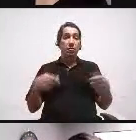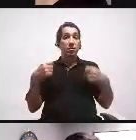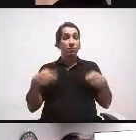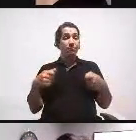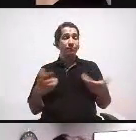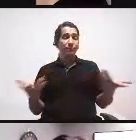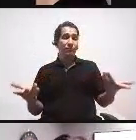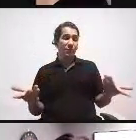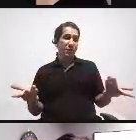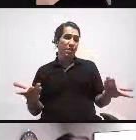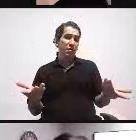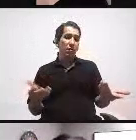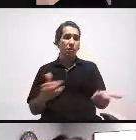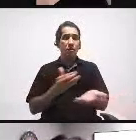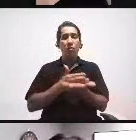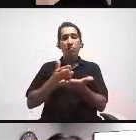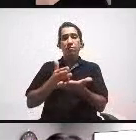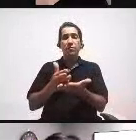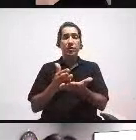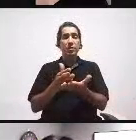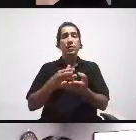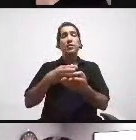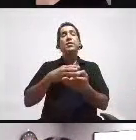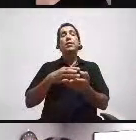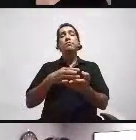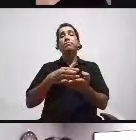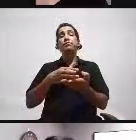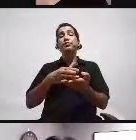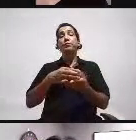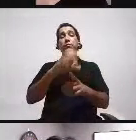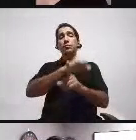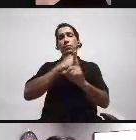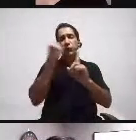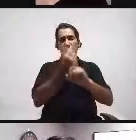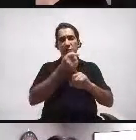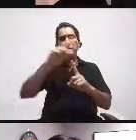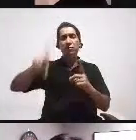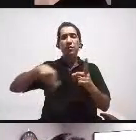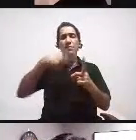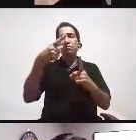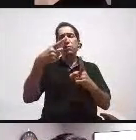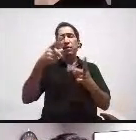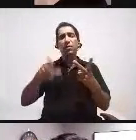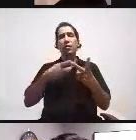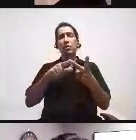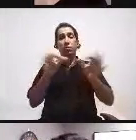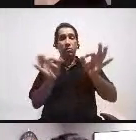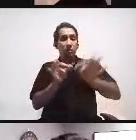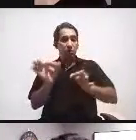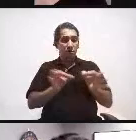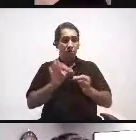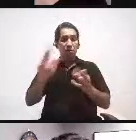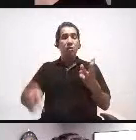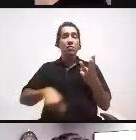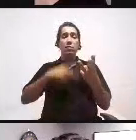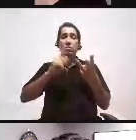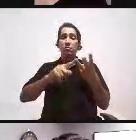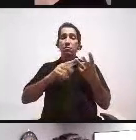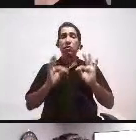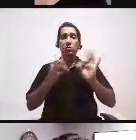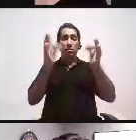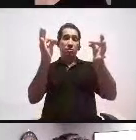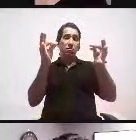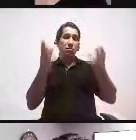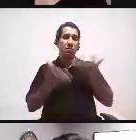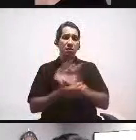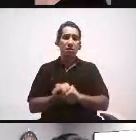os investimentos em tecnologia, que com toda certeza eu vou ter que fazer. Mas aí eu vou, digamos, fazendo isso de forma